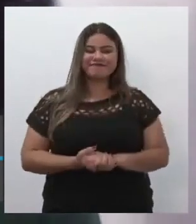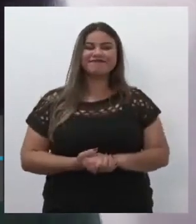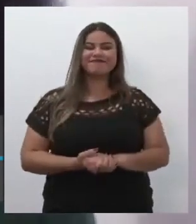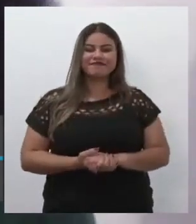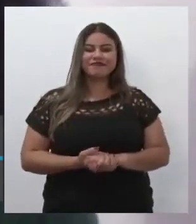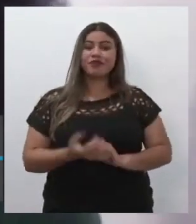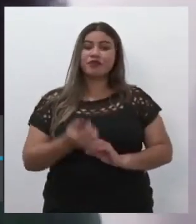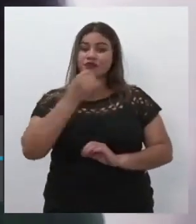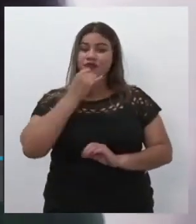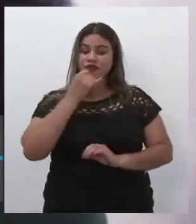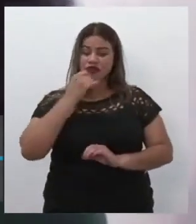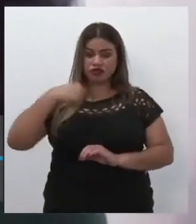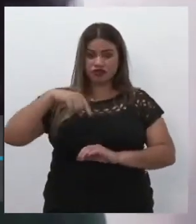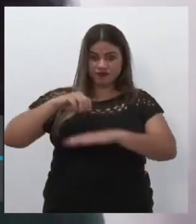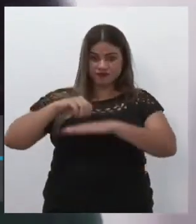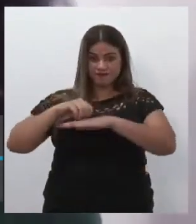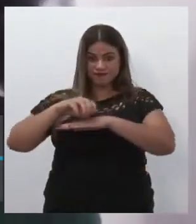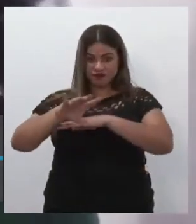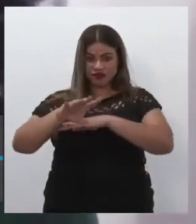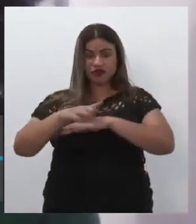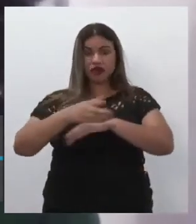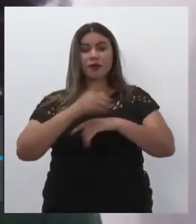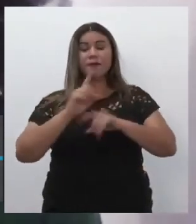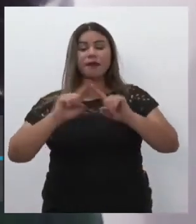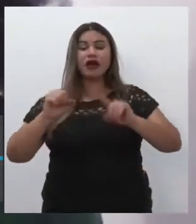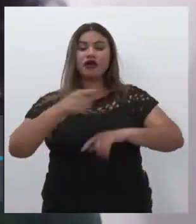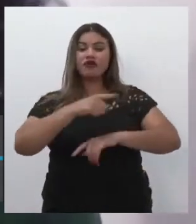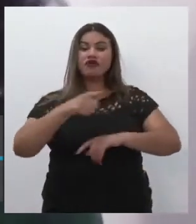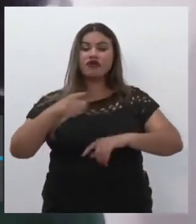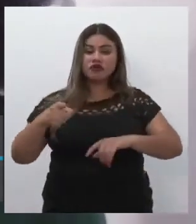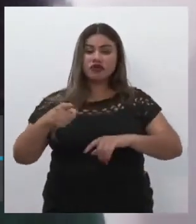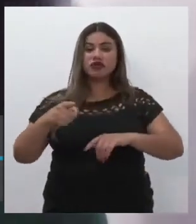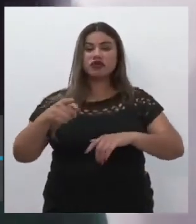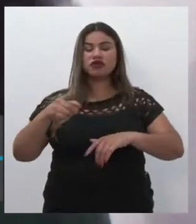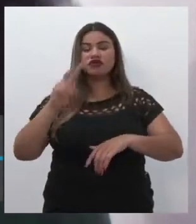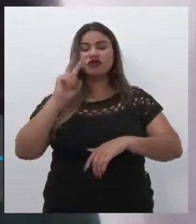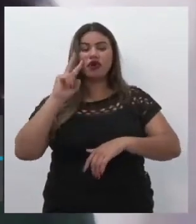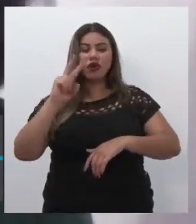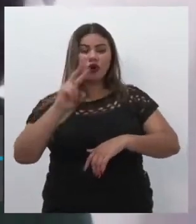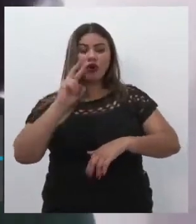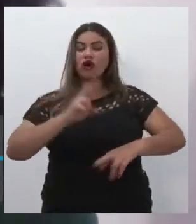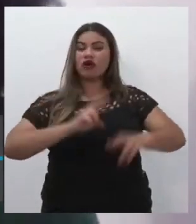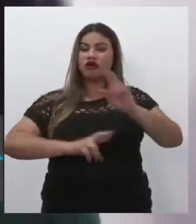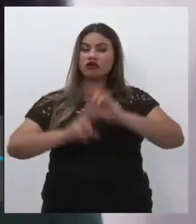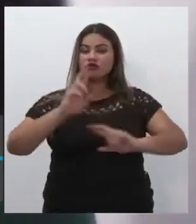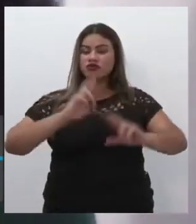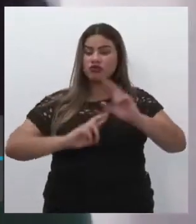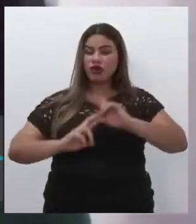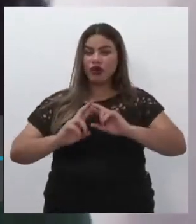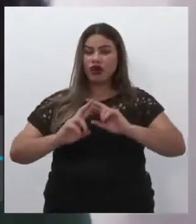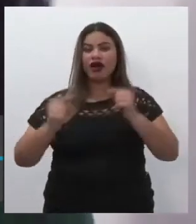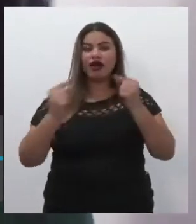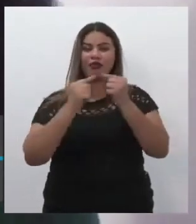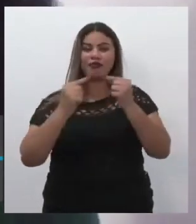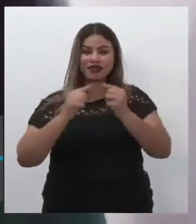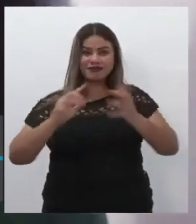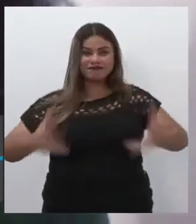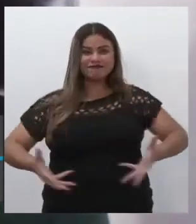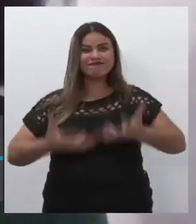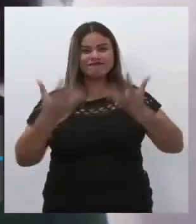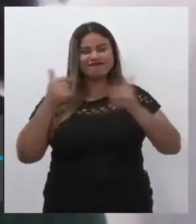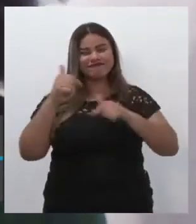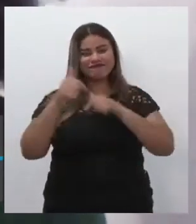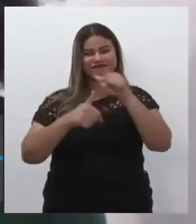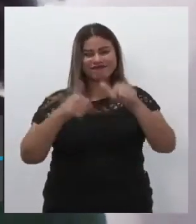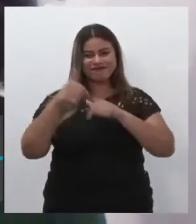gente traz algumas sugestões para vocês, mas ao mesmo tempo a gente olha as sugestões de vocês para enriquecer o nosso